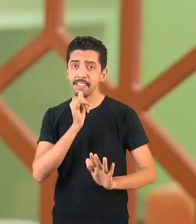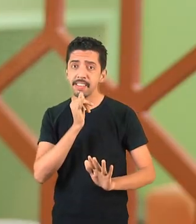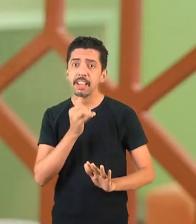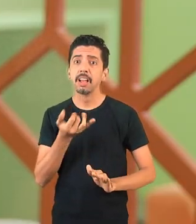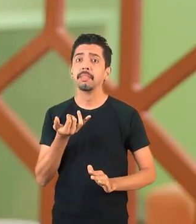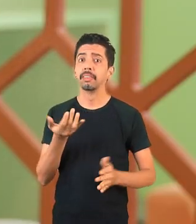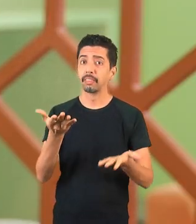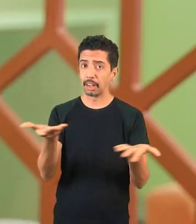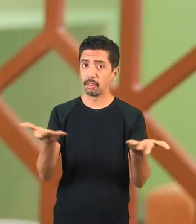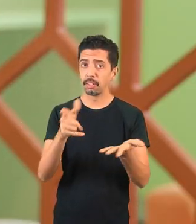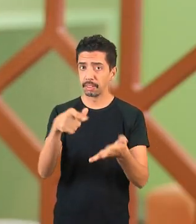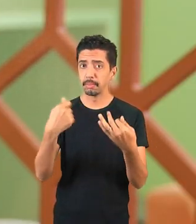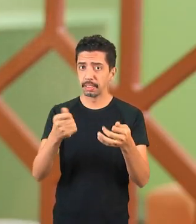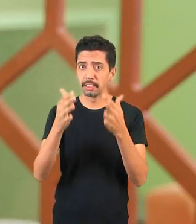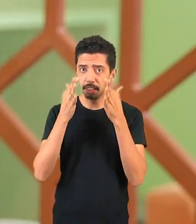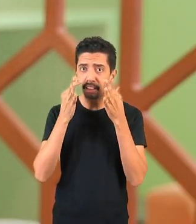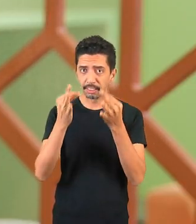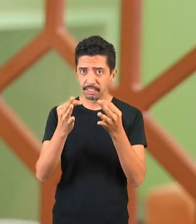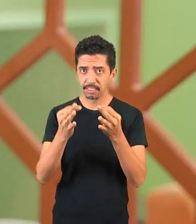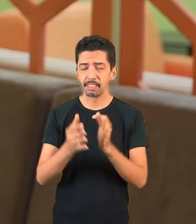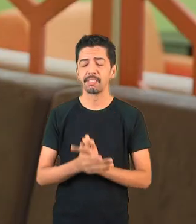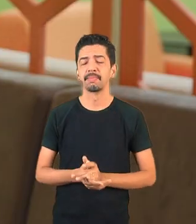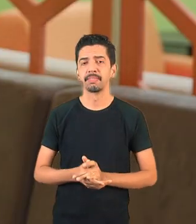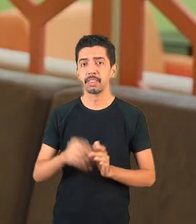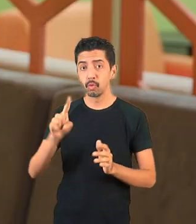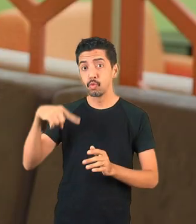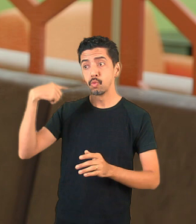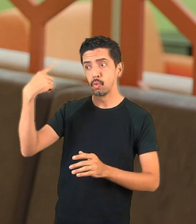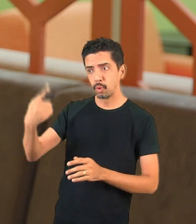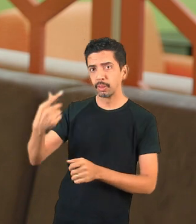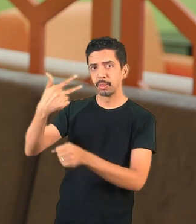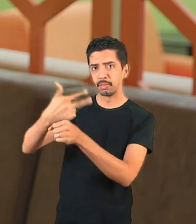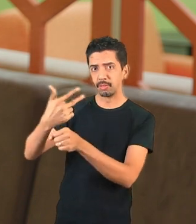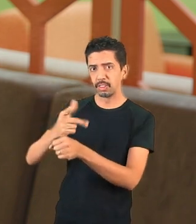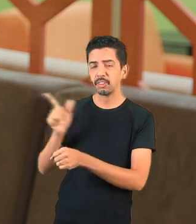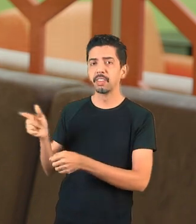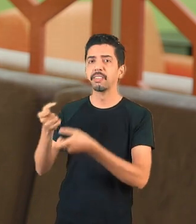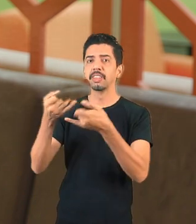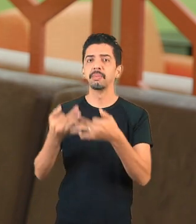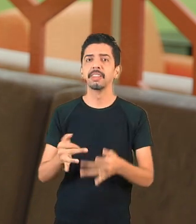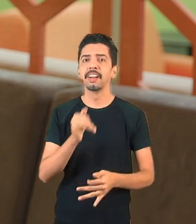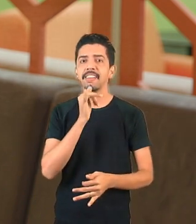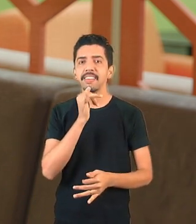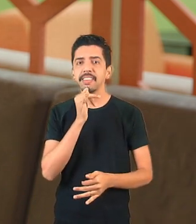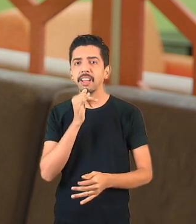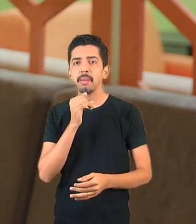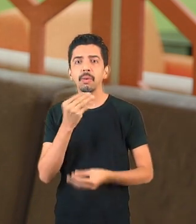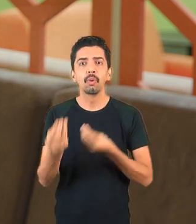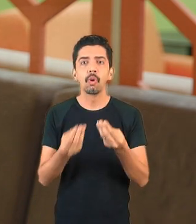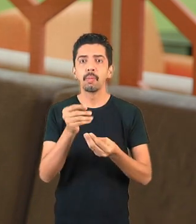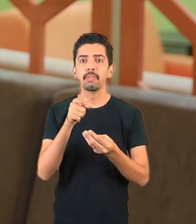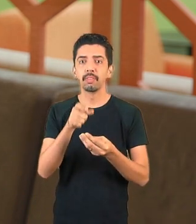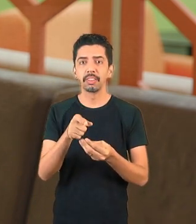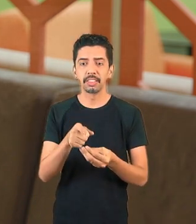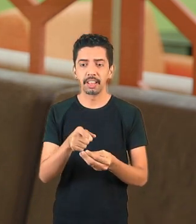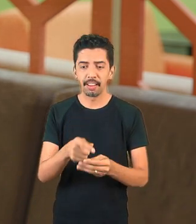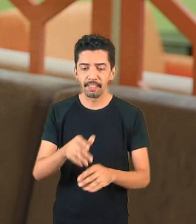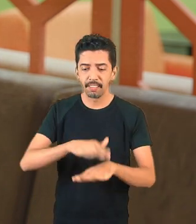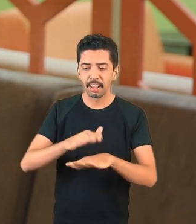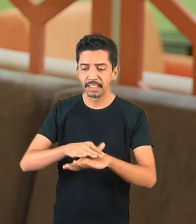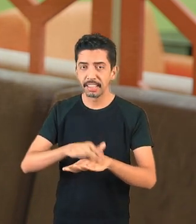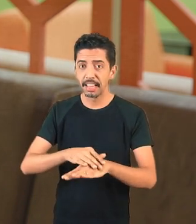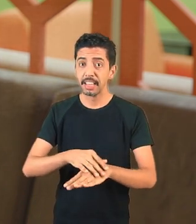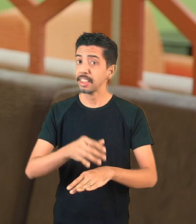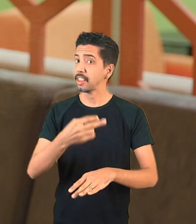um ponto importante, você preste atenção. Eu vou falar no próximo vídeo onde você não pode errar,